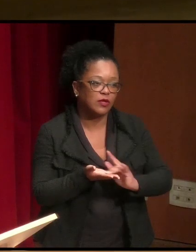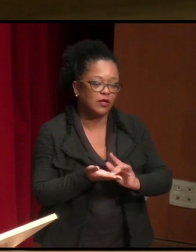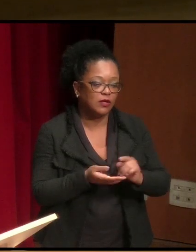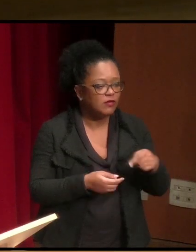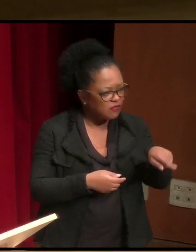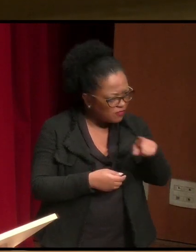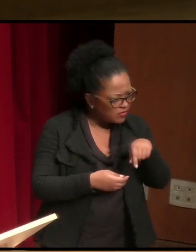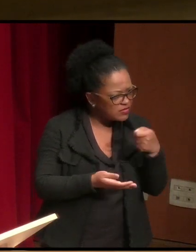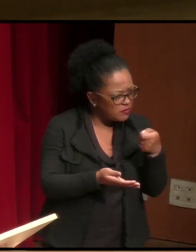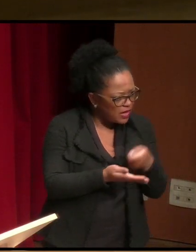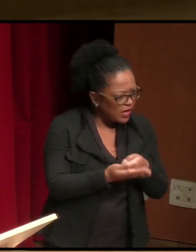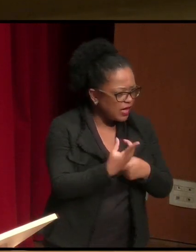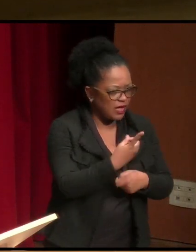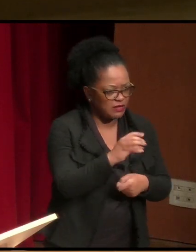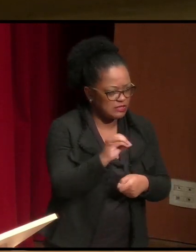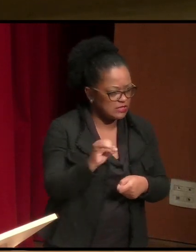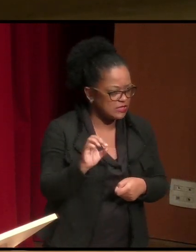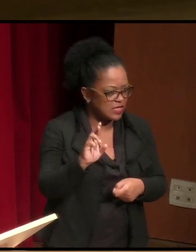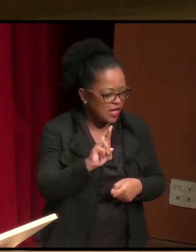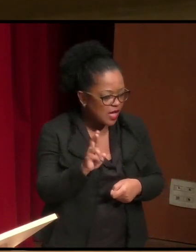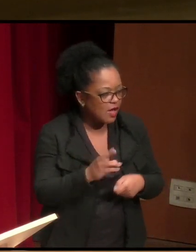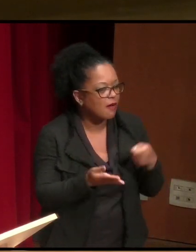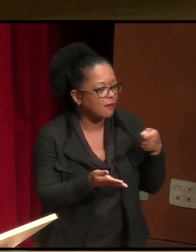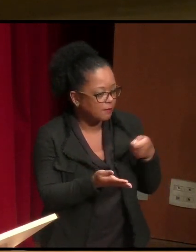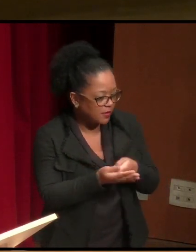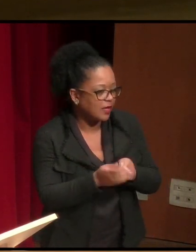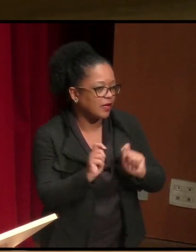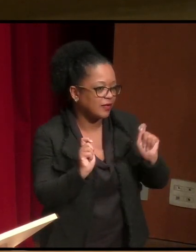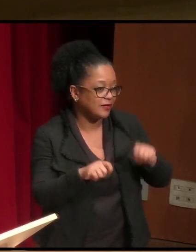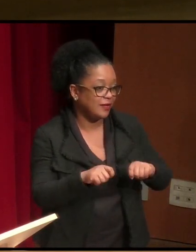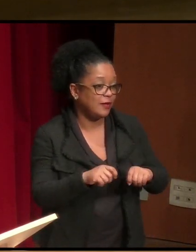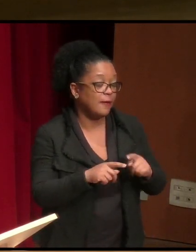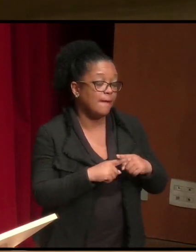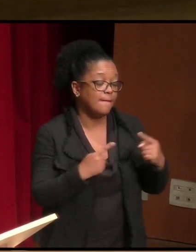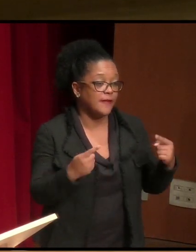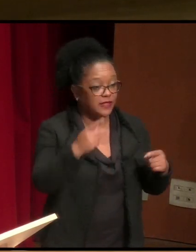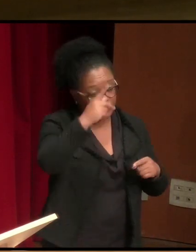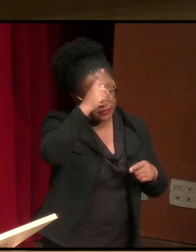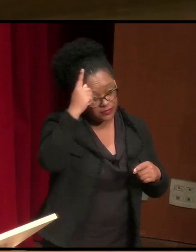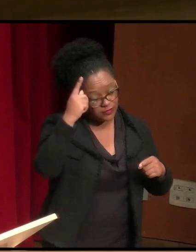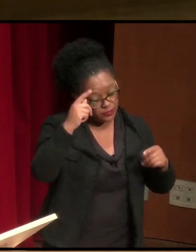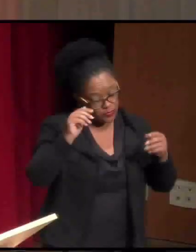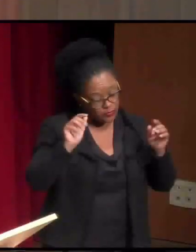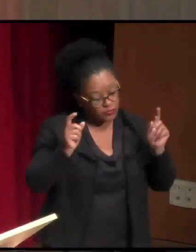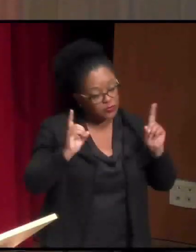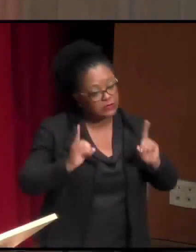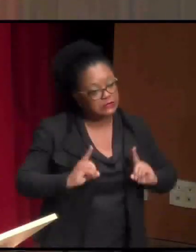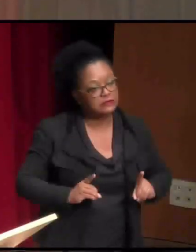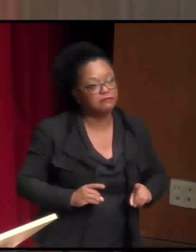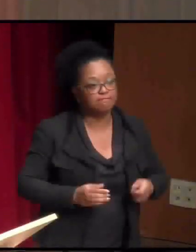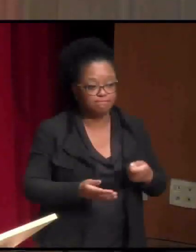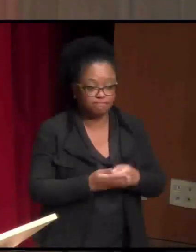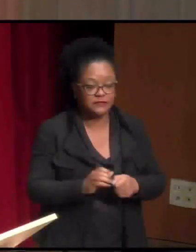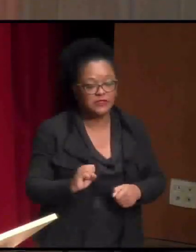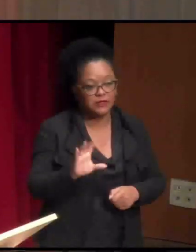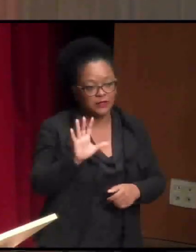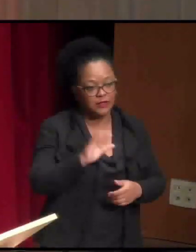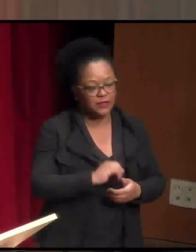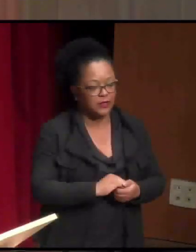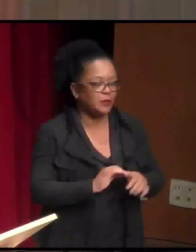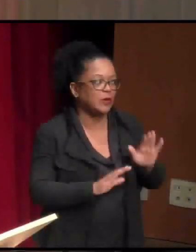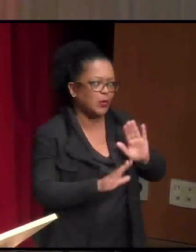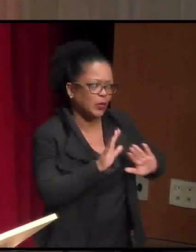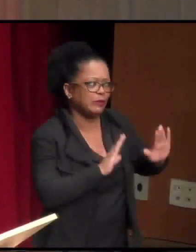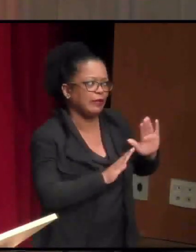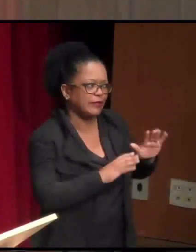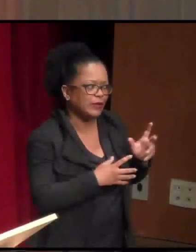uma Bíblia, 50. E para a pessoa com deficiência tem muito trabalho para fazer. Só tem que ter cuidado para não ler a Bíblia quando for dormir, né, cara? Senão acorda com a